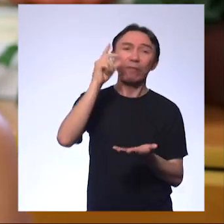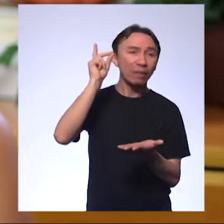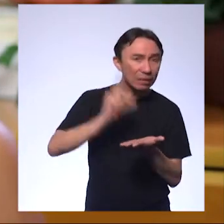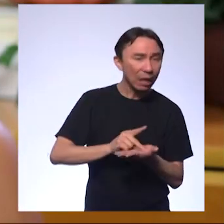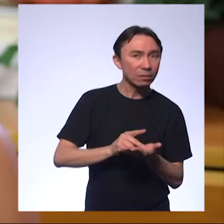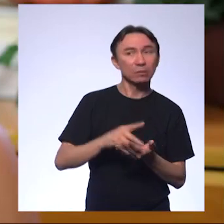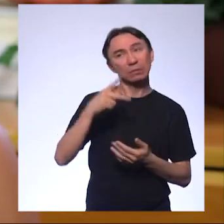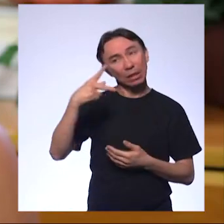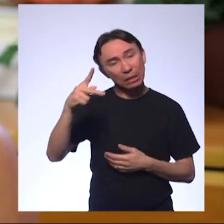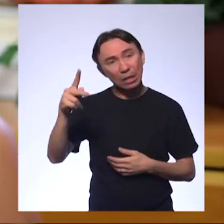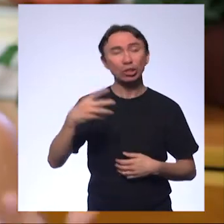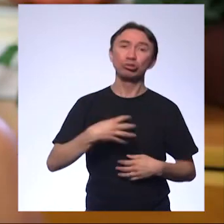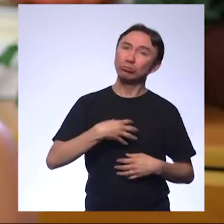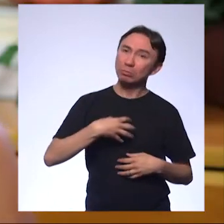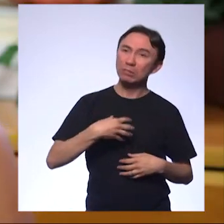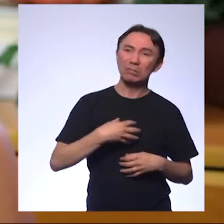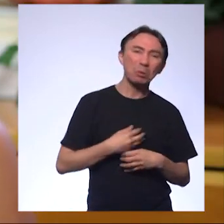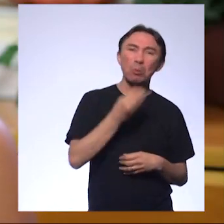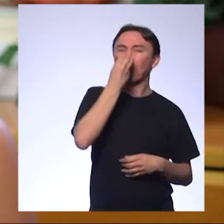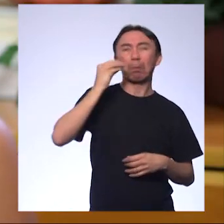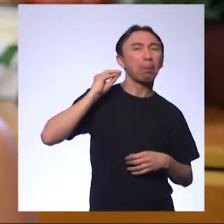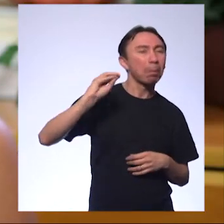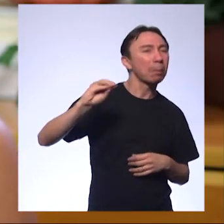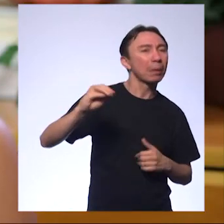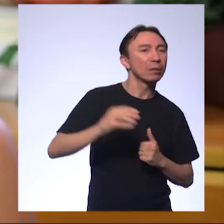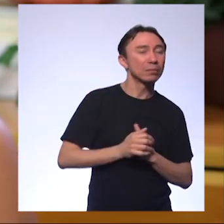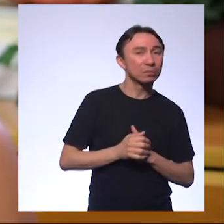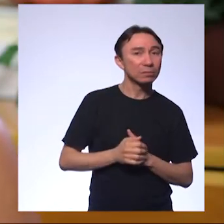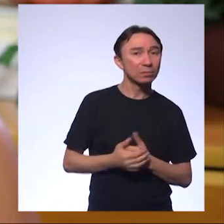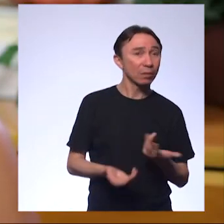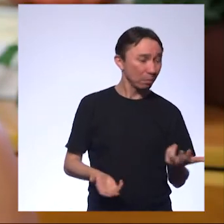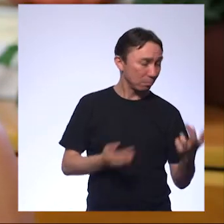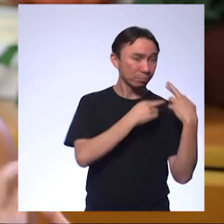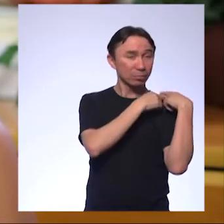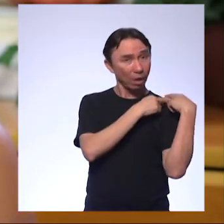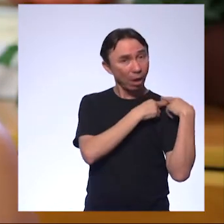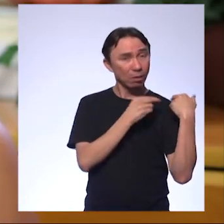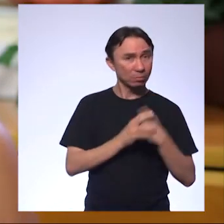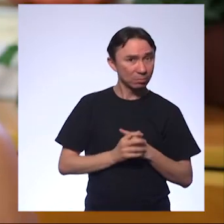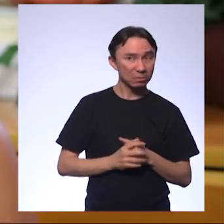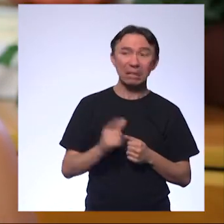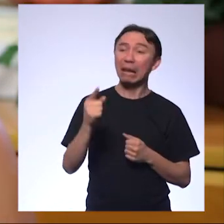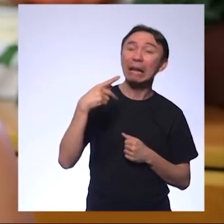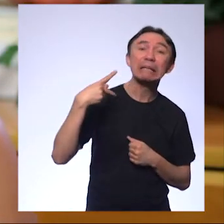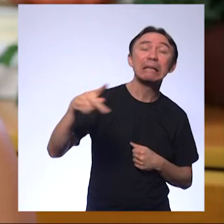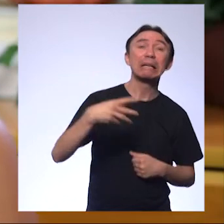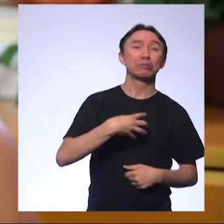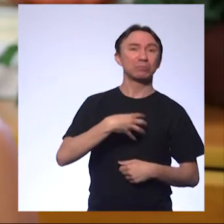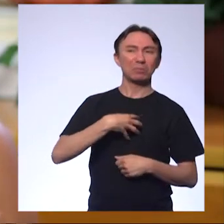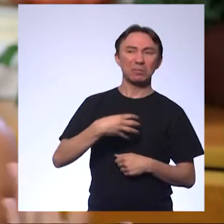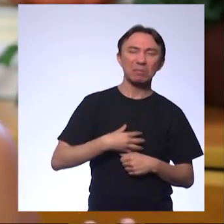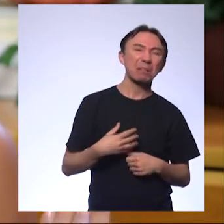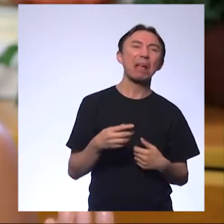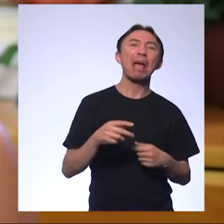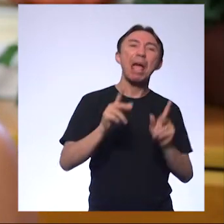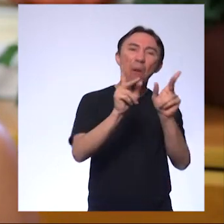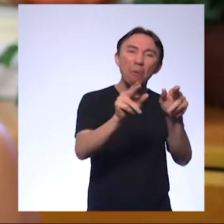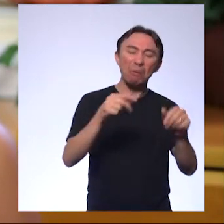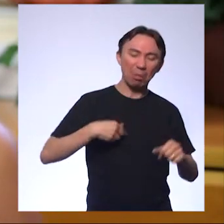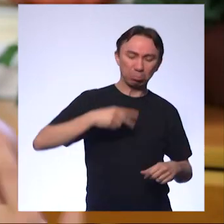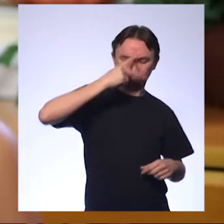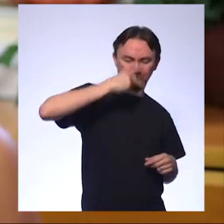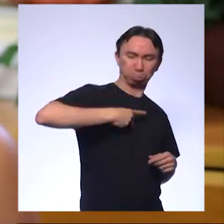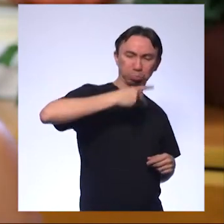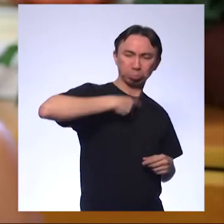dos outros. Basicamente, não ter responsabilidade afetiva é ser egoísta e ignorar completamente o